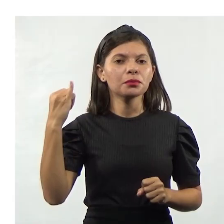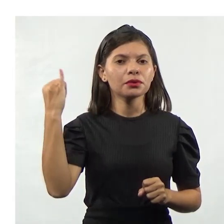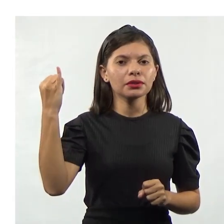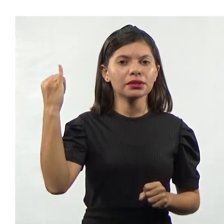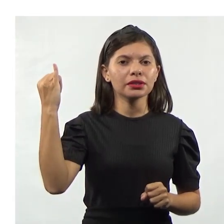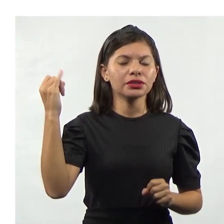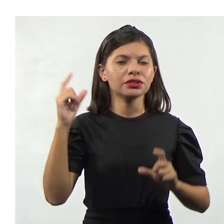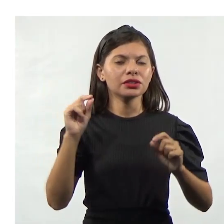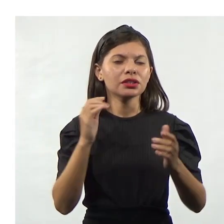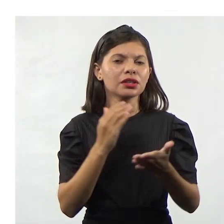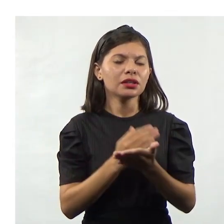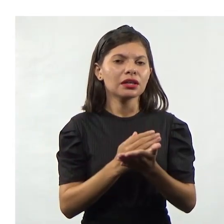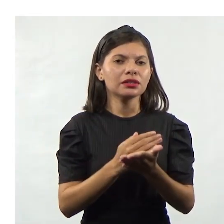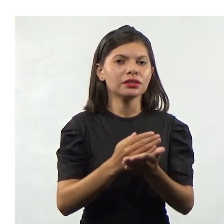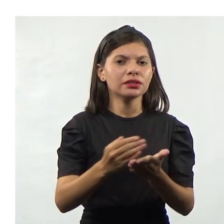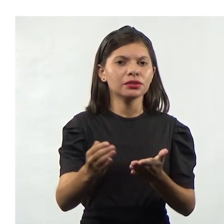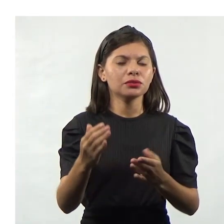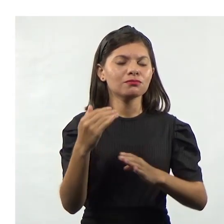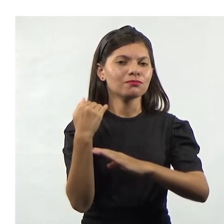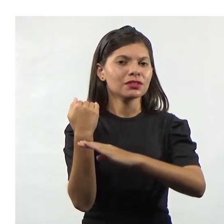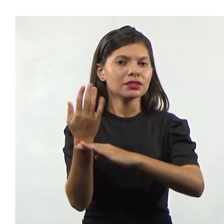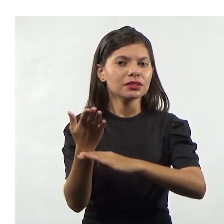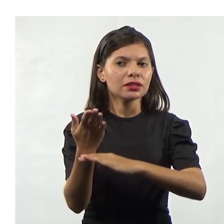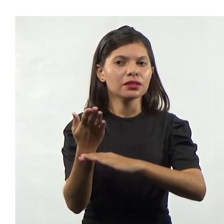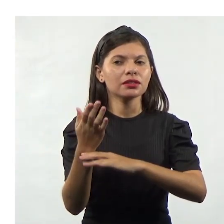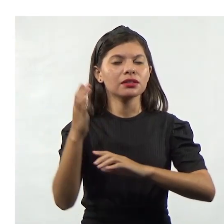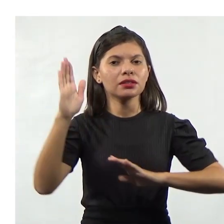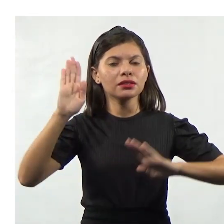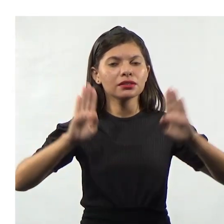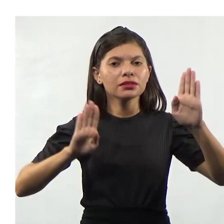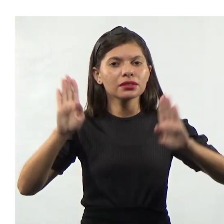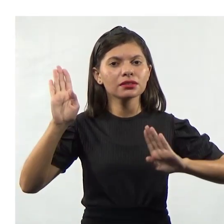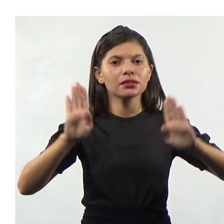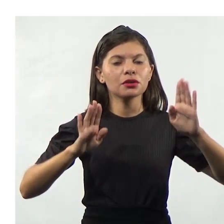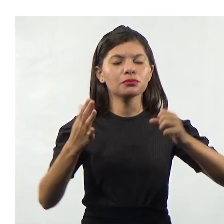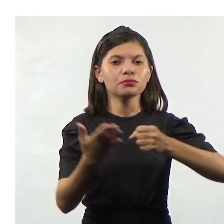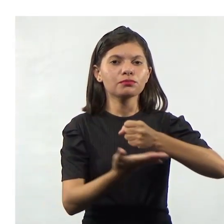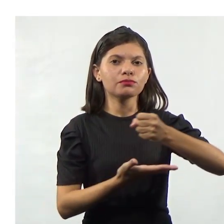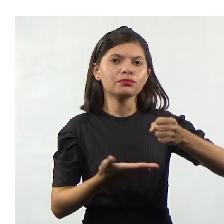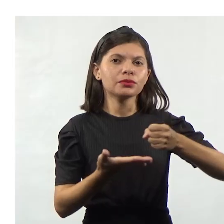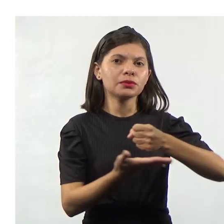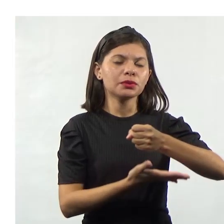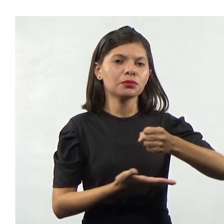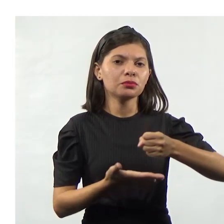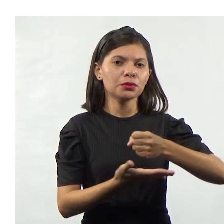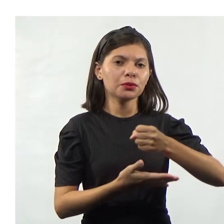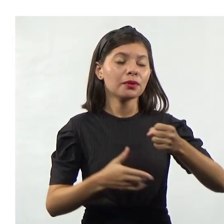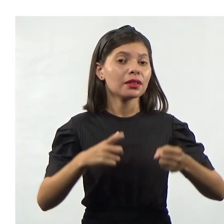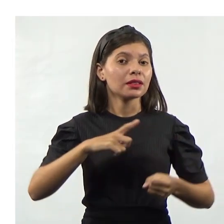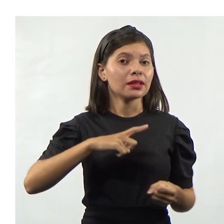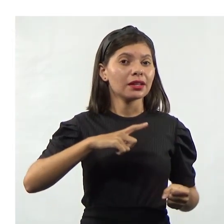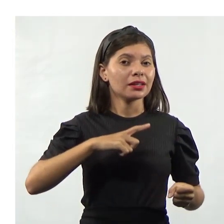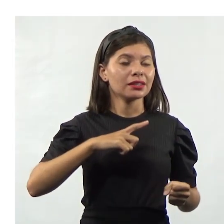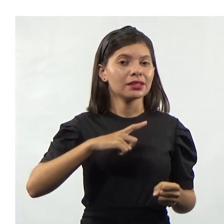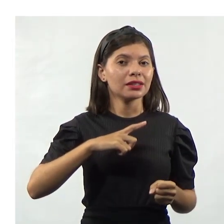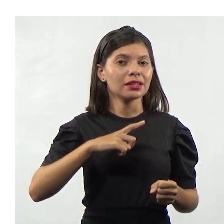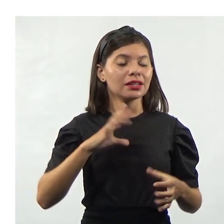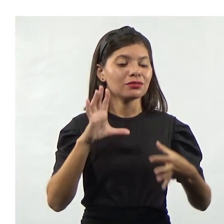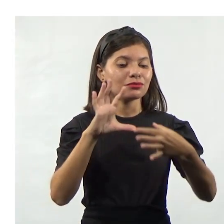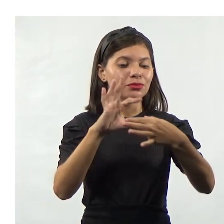muito importante, né? Que dá início à fase externa da licitação. E o princípio diz que nós temos que, de